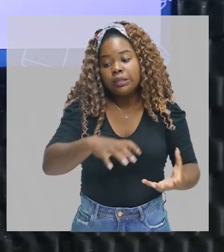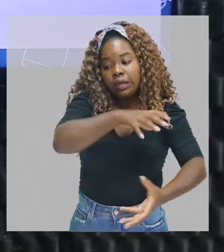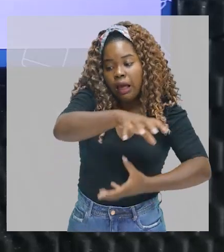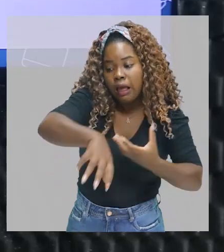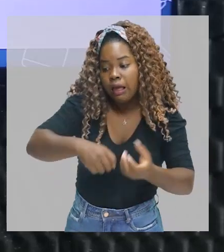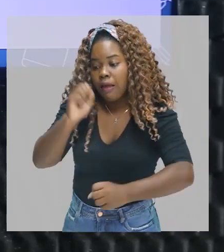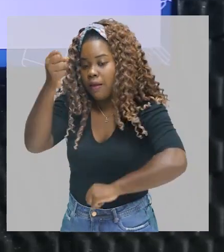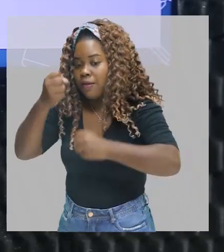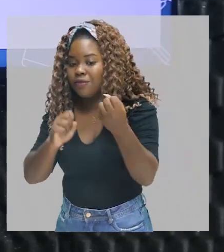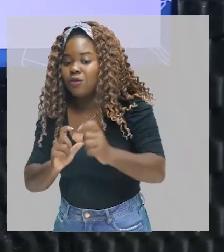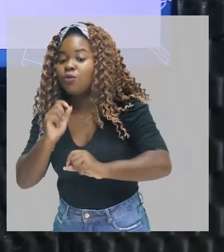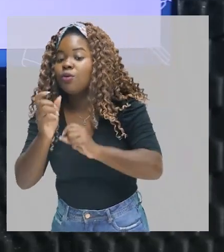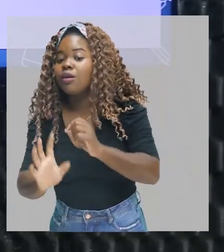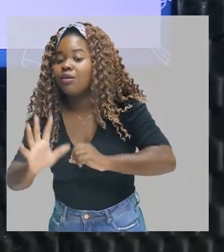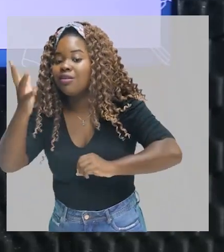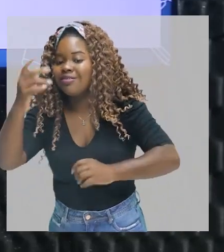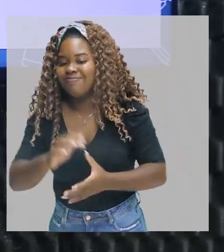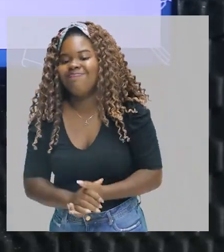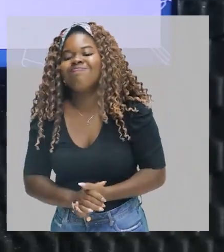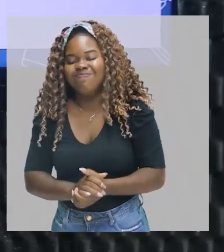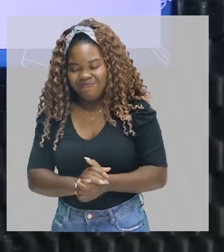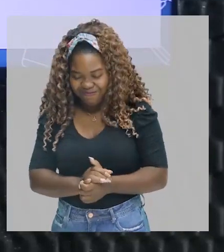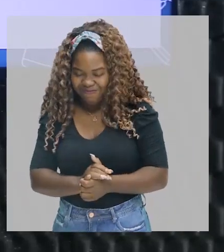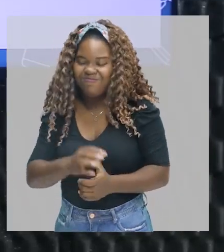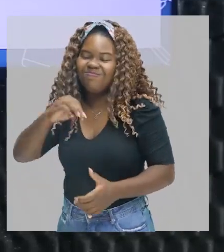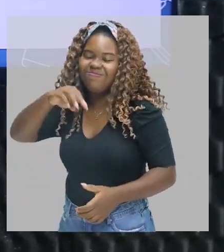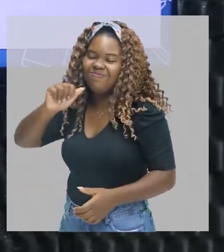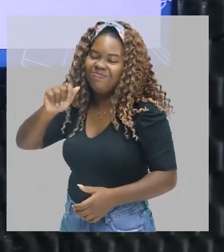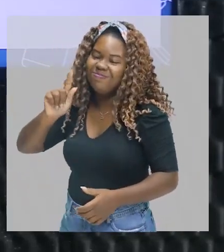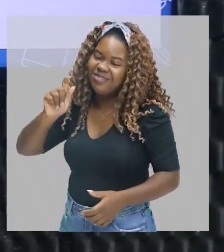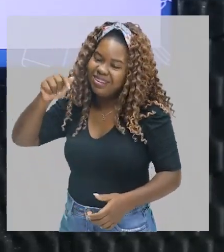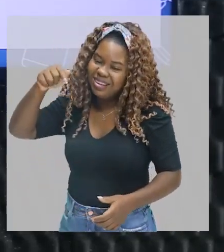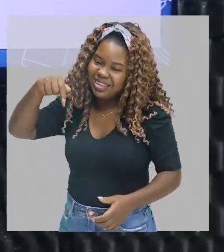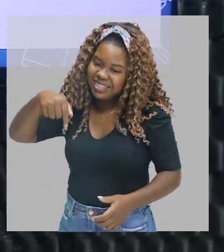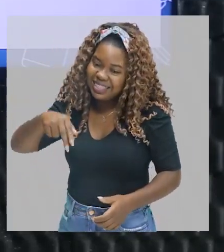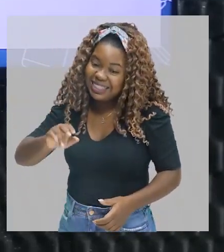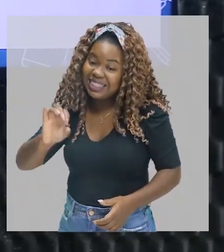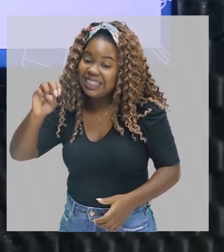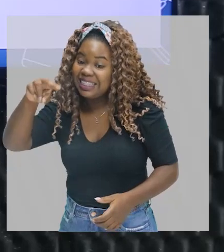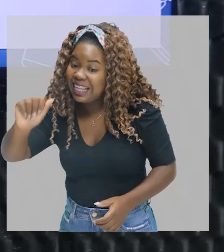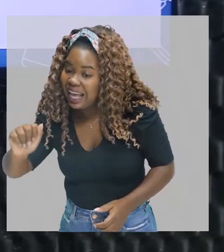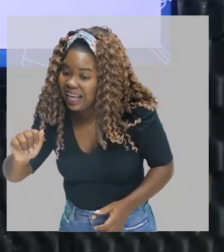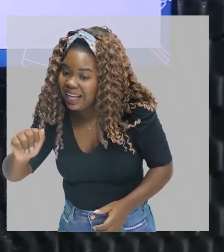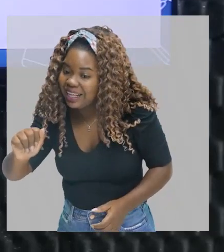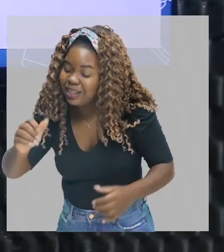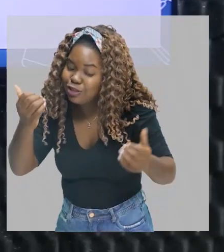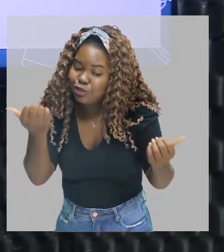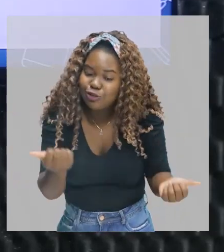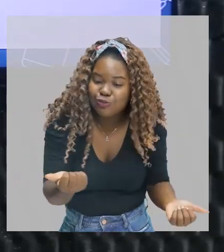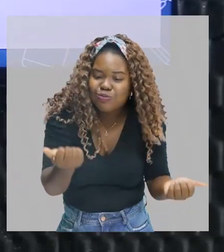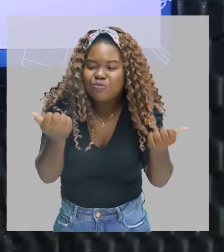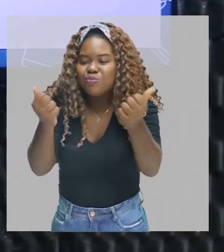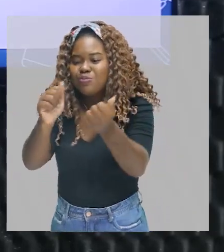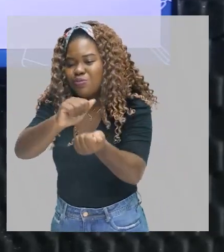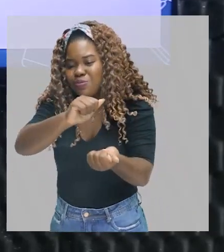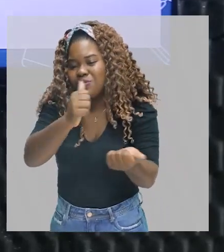Industrial traz o quê? Traz a máquina para este cenário. Inclusive, substitui